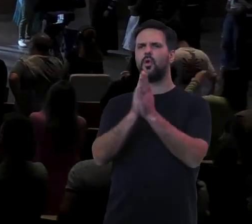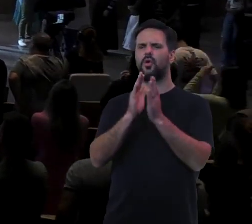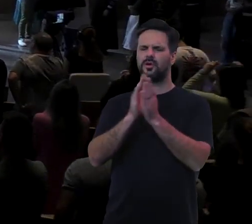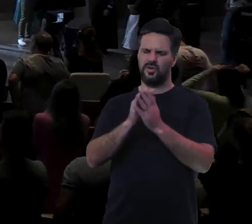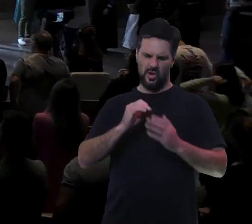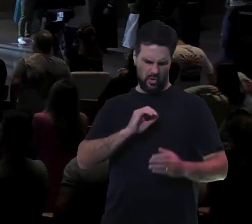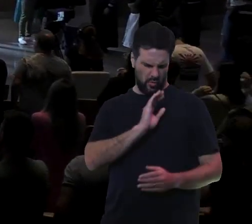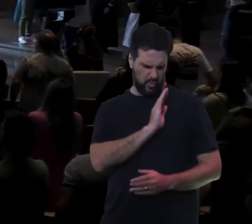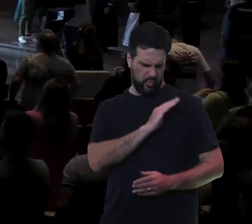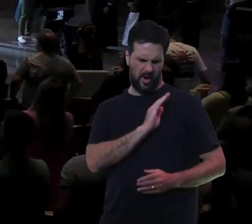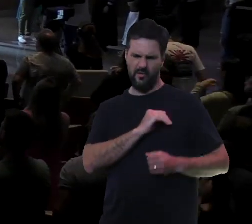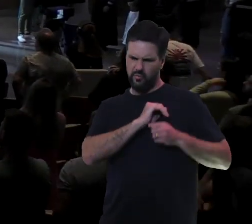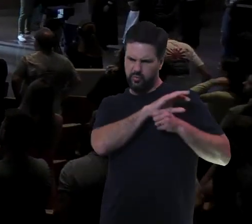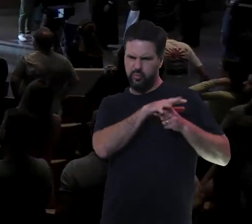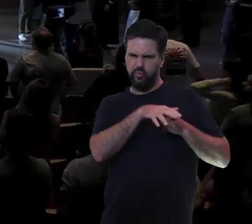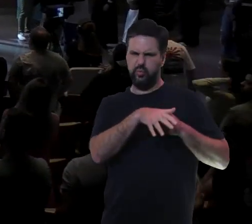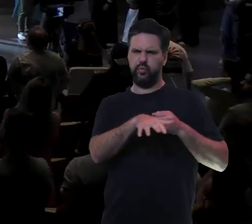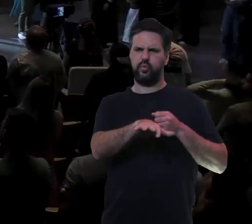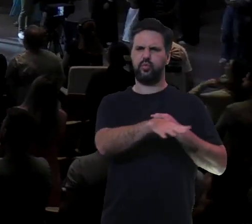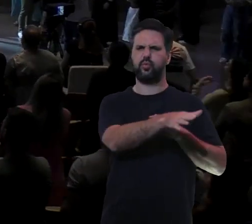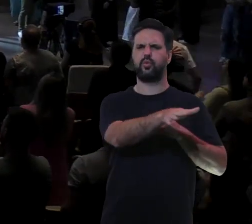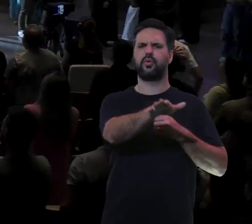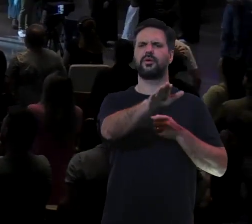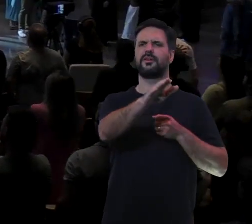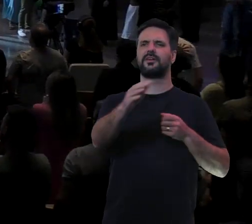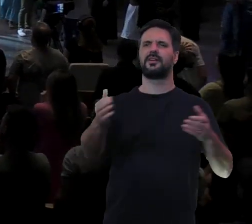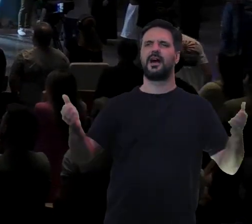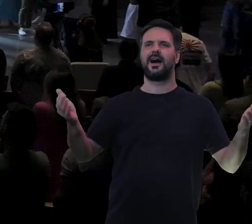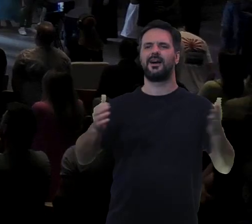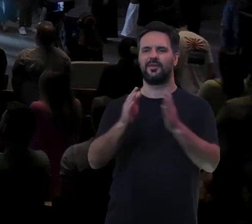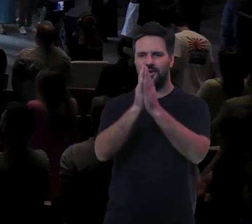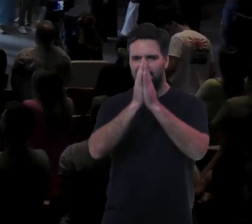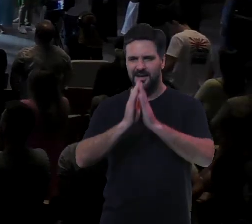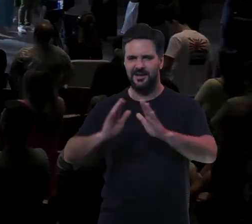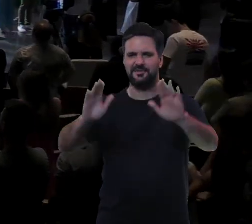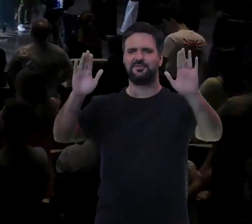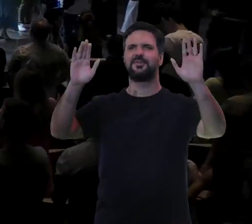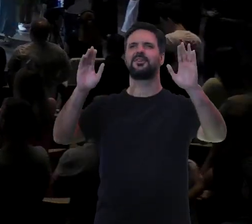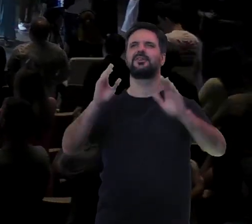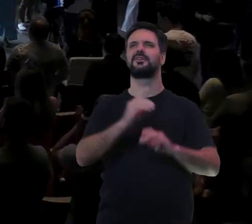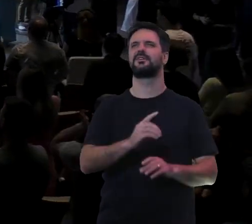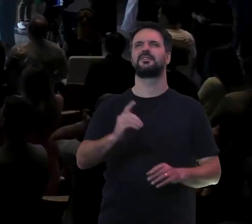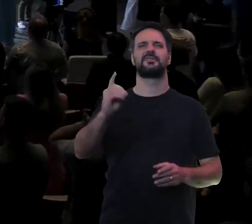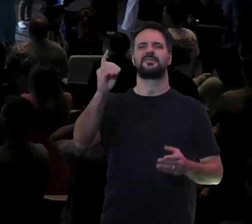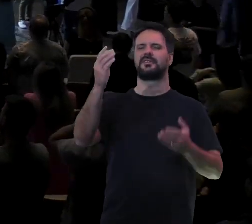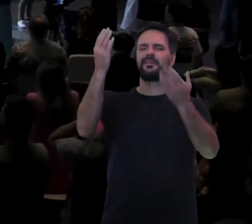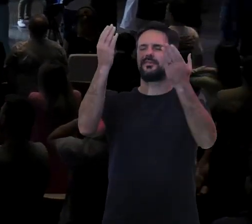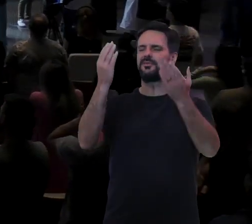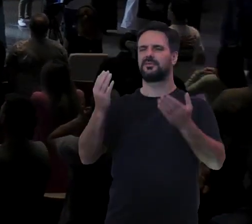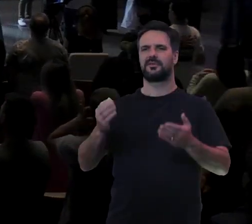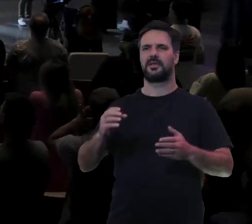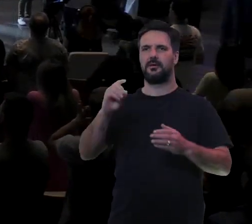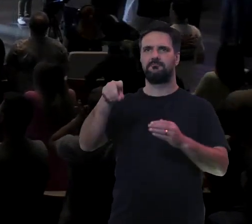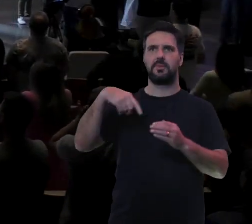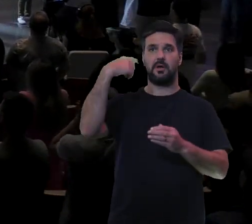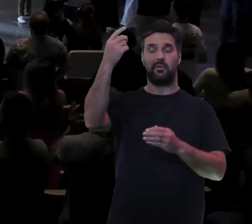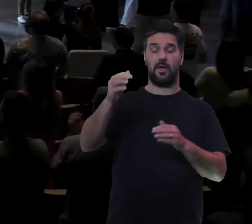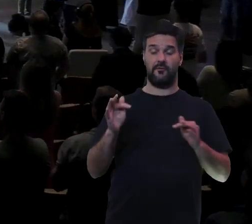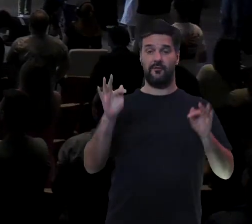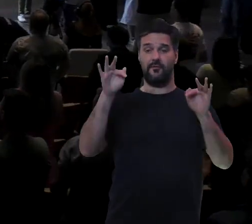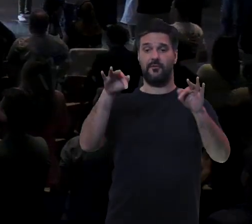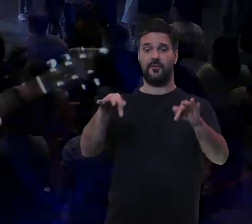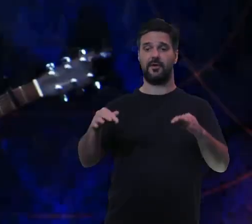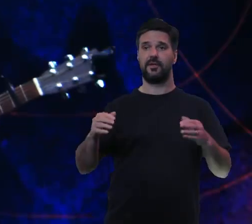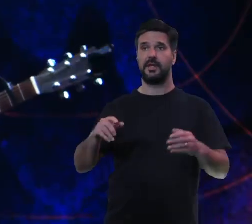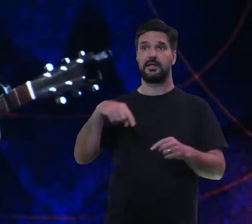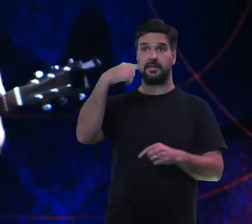amor ao Senhor. Não se preocupa com o horário, a gente está aqui para adorar o Senhor em nome de Jesus e viver um tempo novo com Ele. E logo depois de terminar, passa na nossa